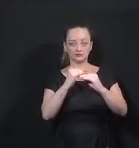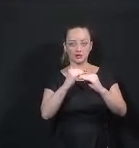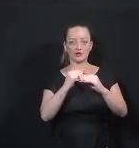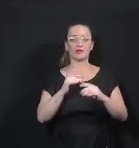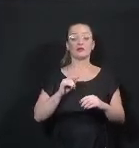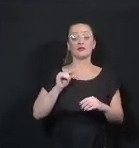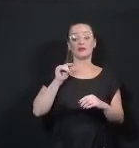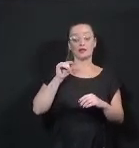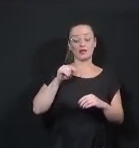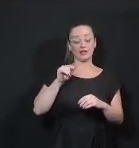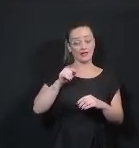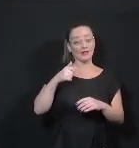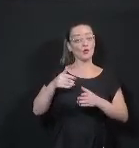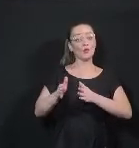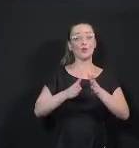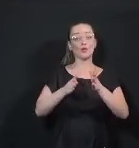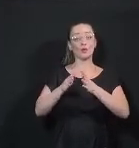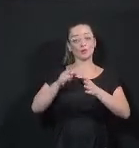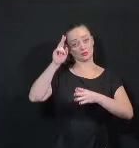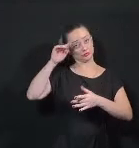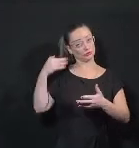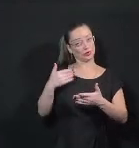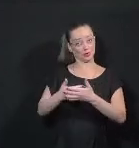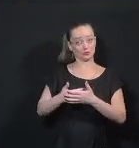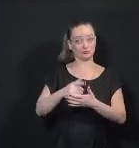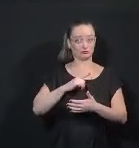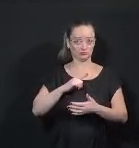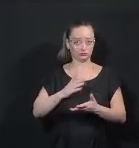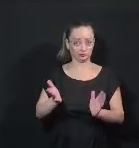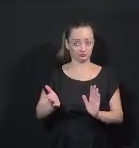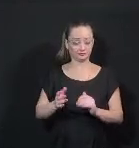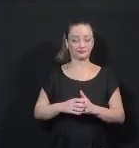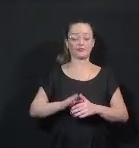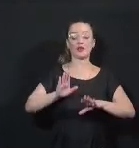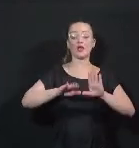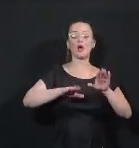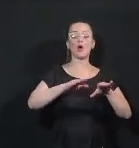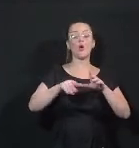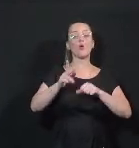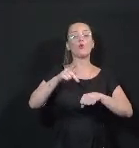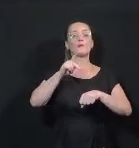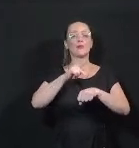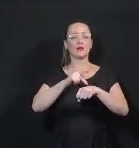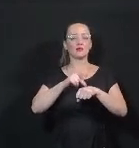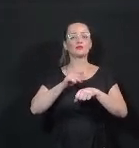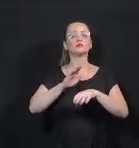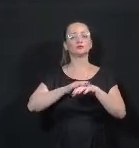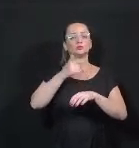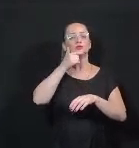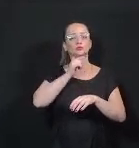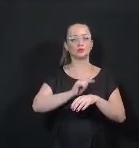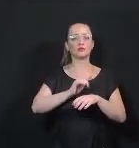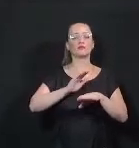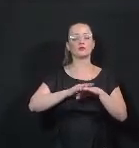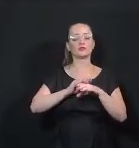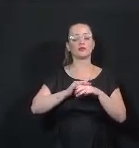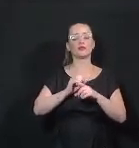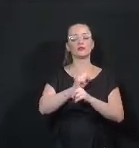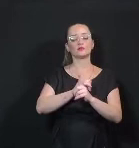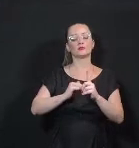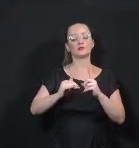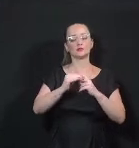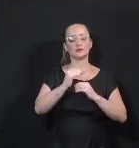esse foi um dos caminhos históricos que alguns países que construíram sociedades